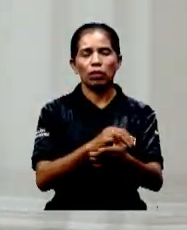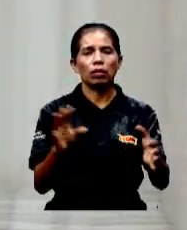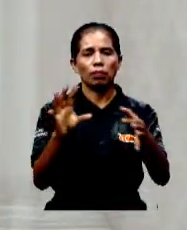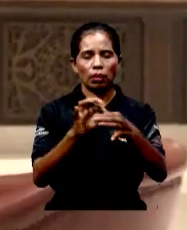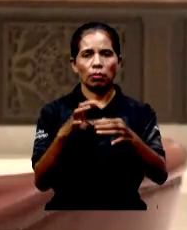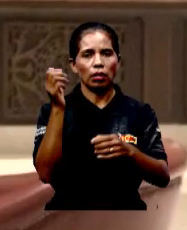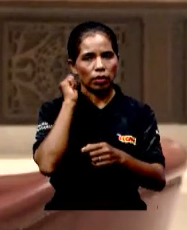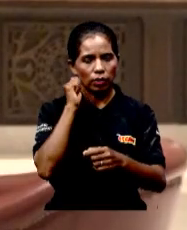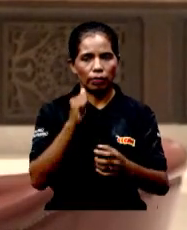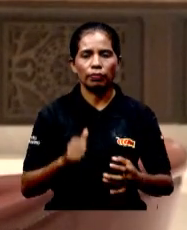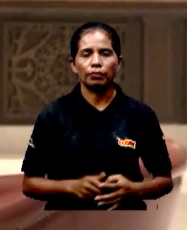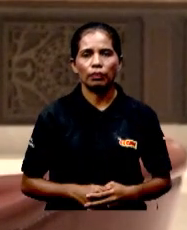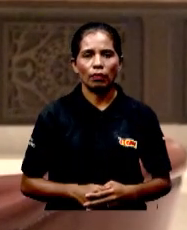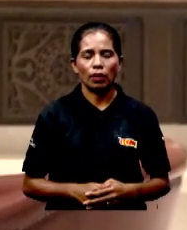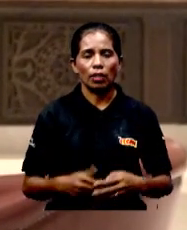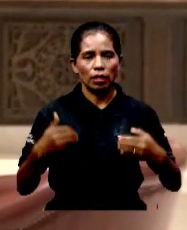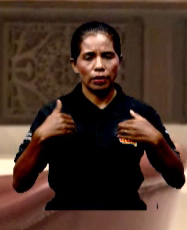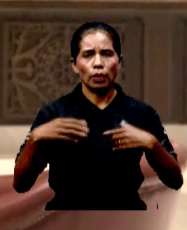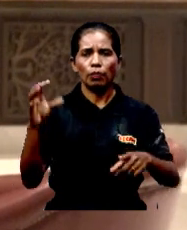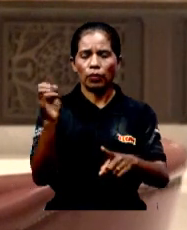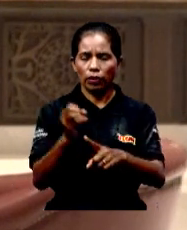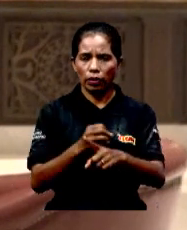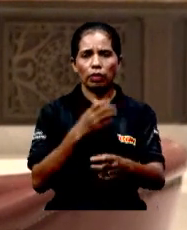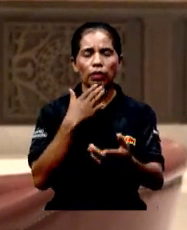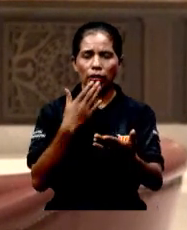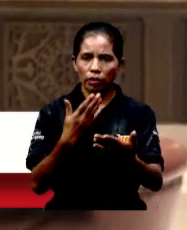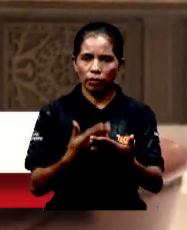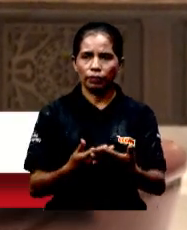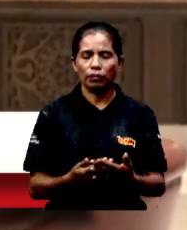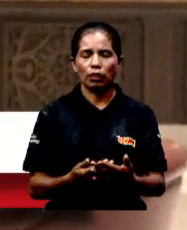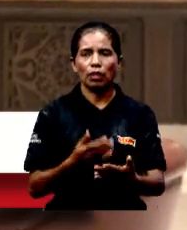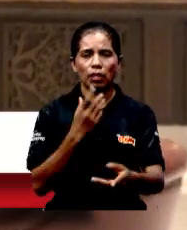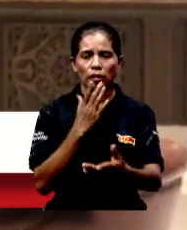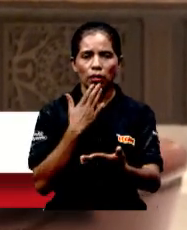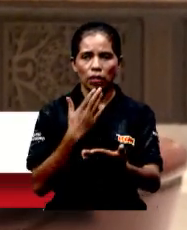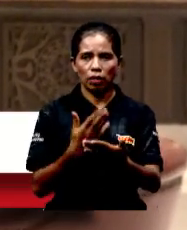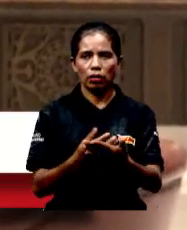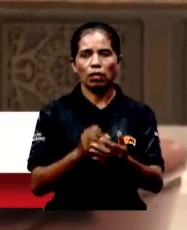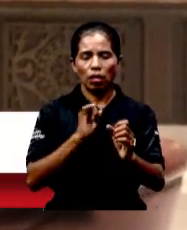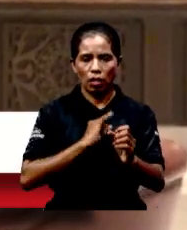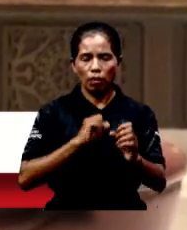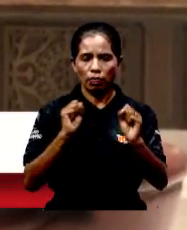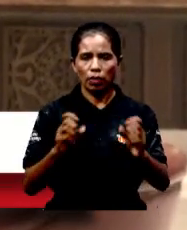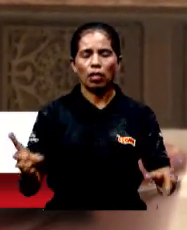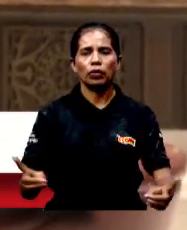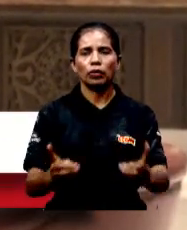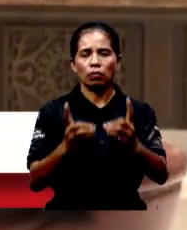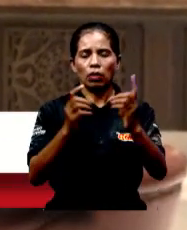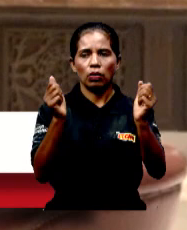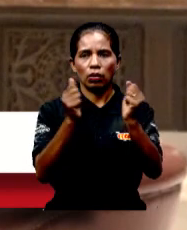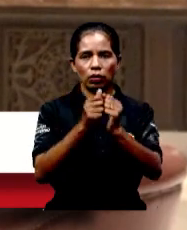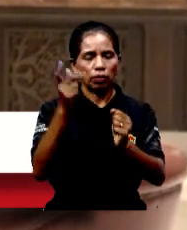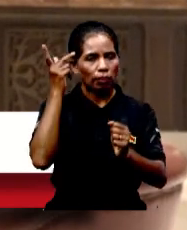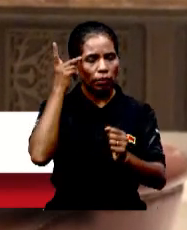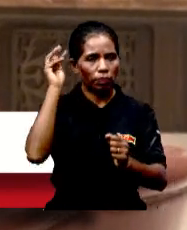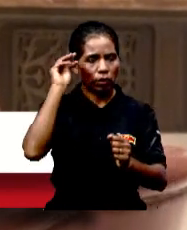ASEAN. Lo krai oportunidade dia po oportunidade dia que de tepte ves na pe ha vele asur malo maso primeiro